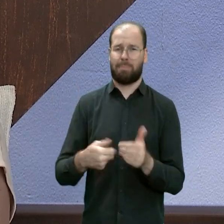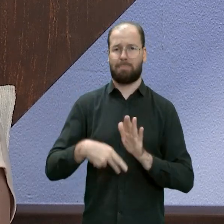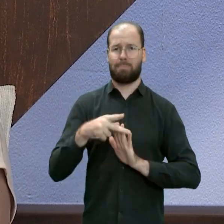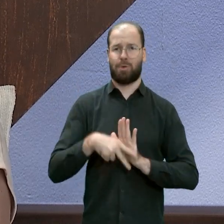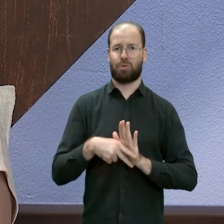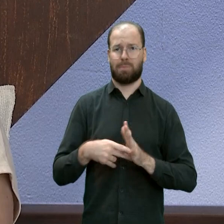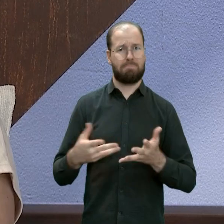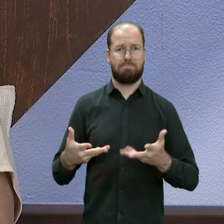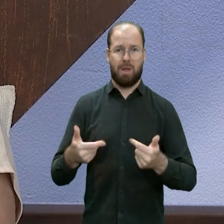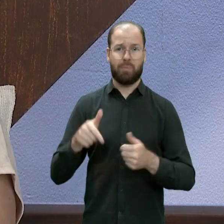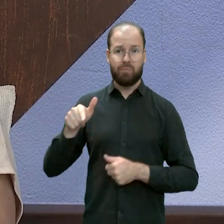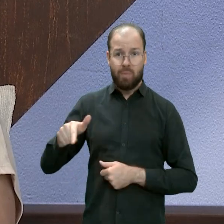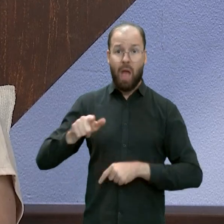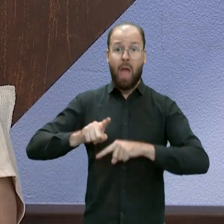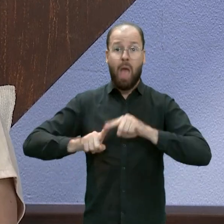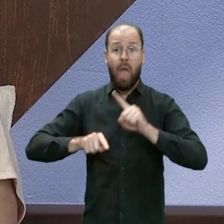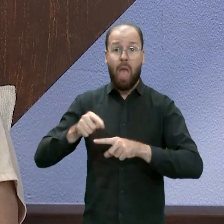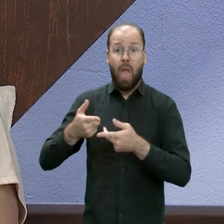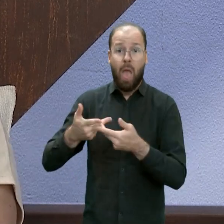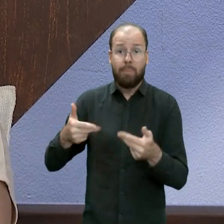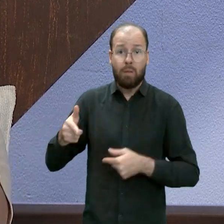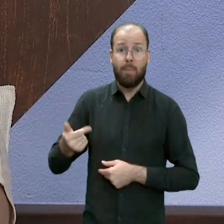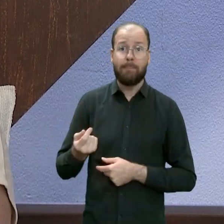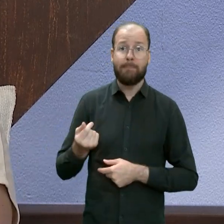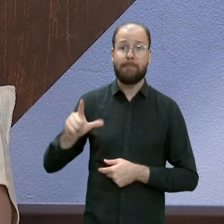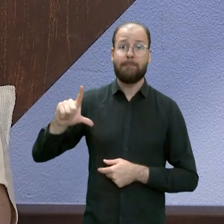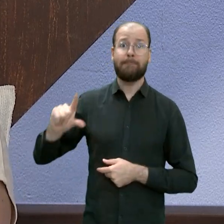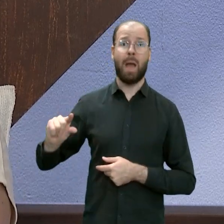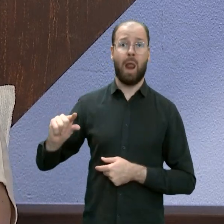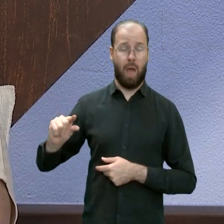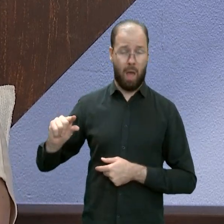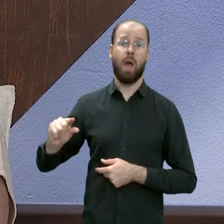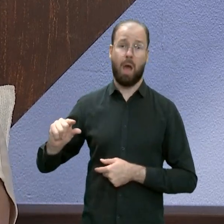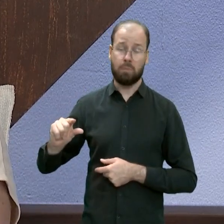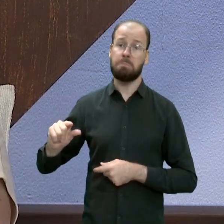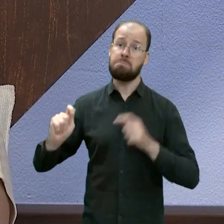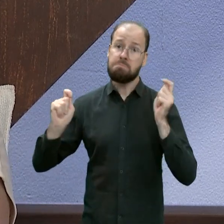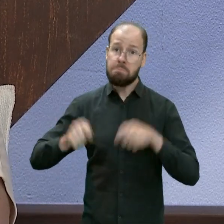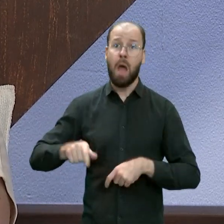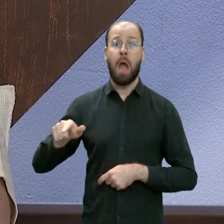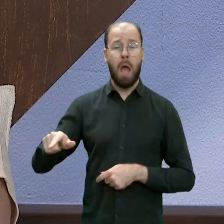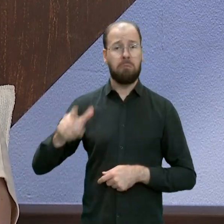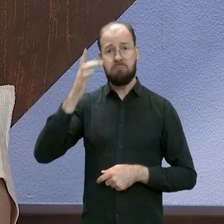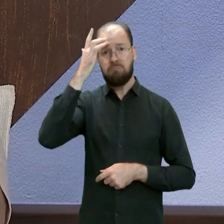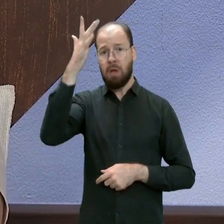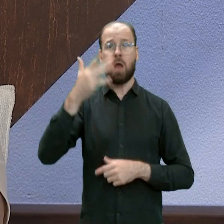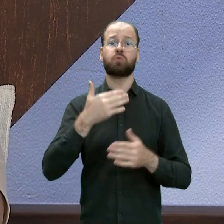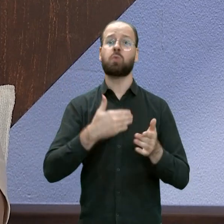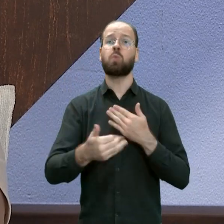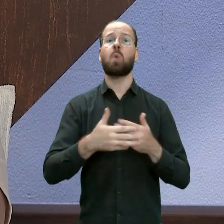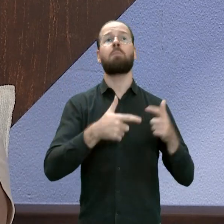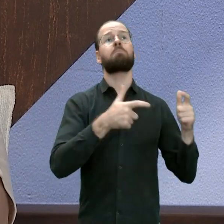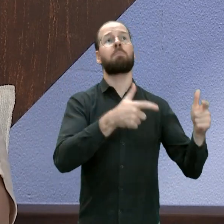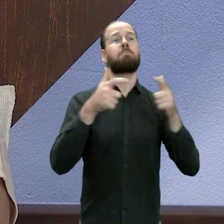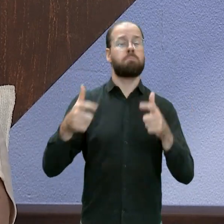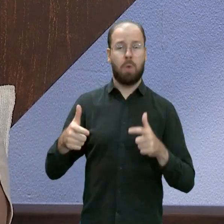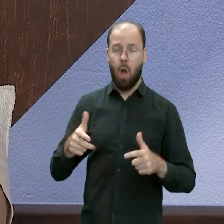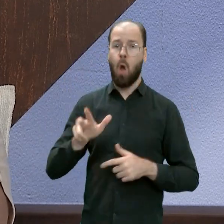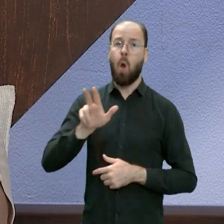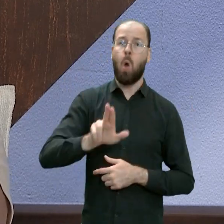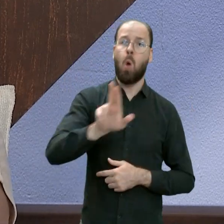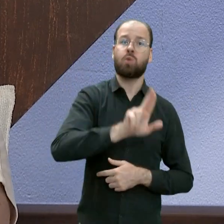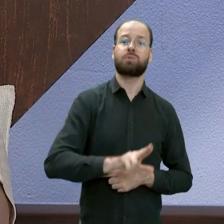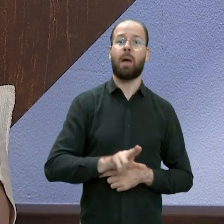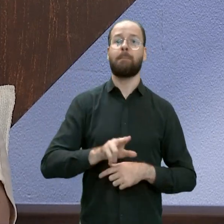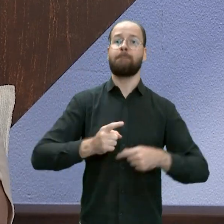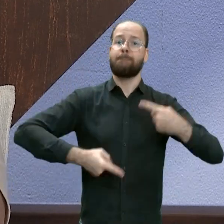um equipamento de baixo custo e que pode ser adotado facilmente para políticas públicas,